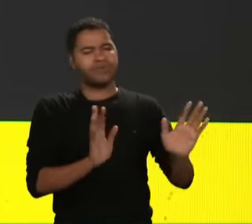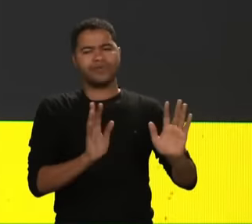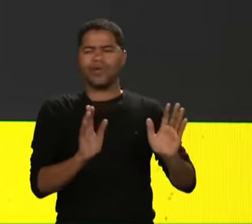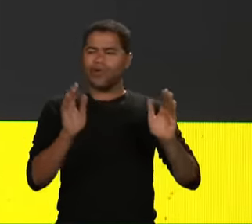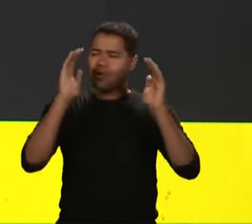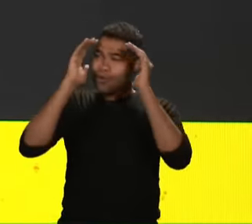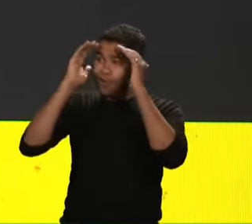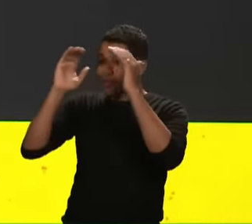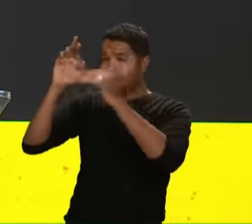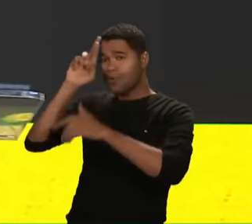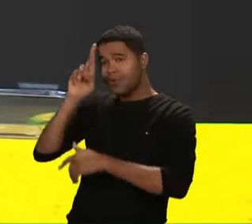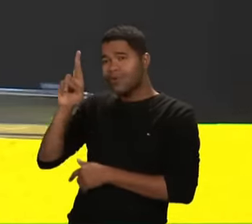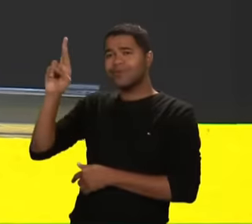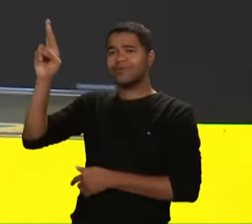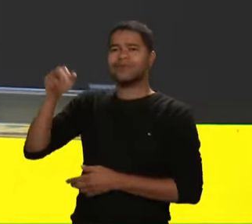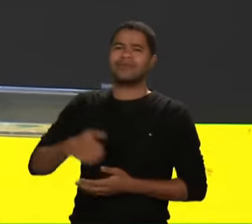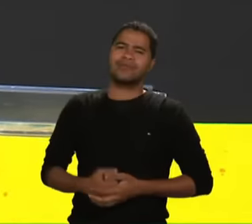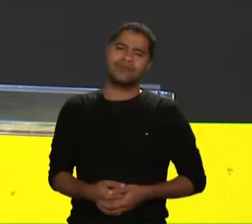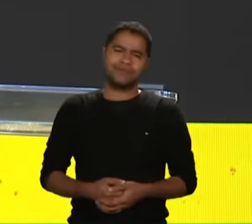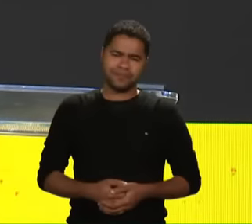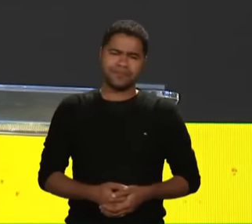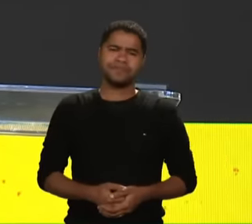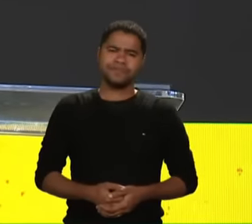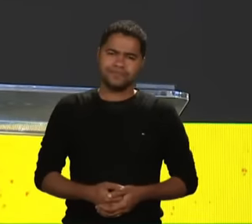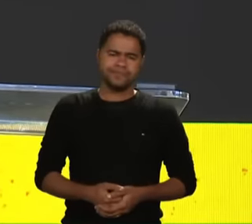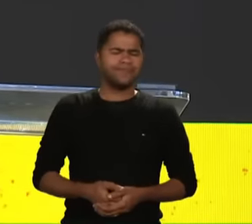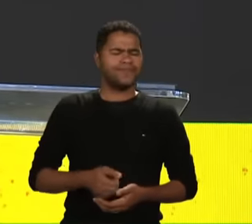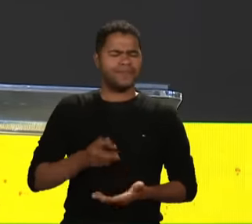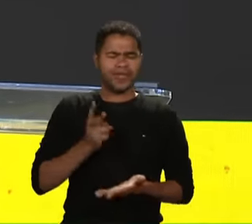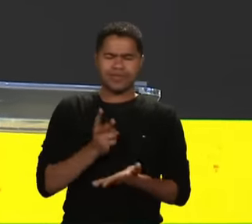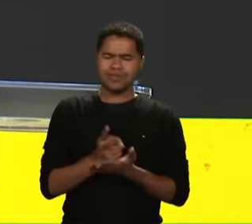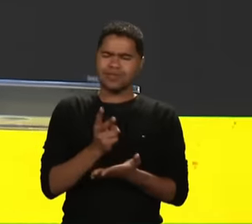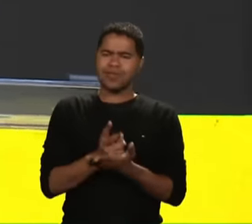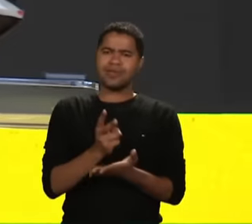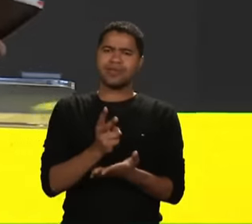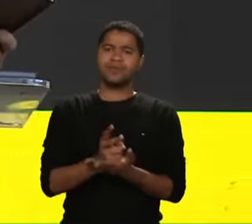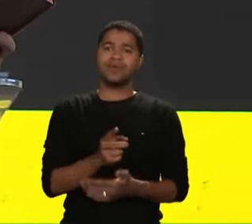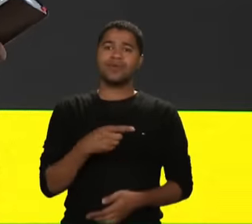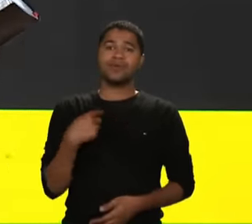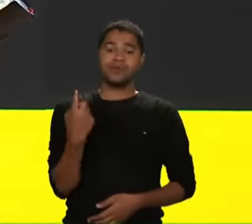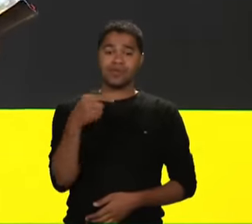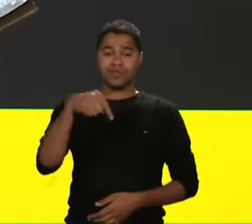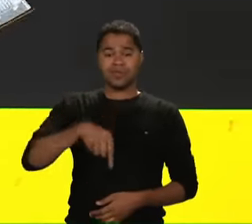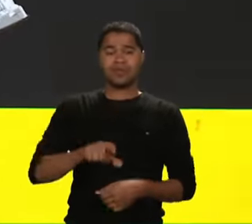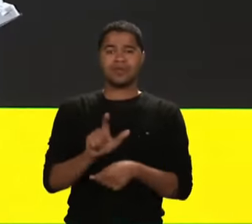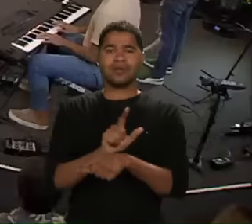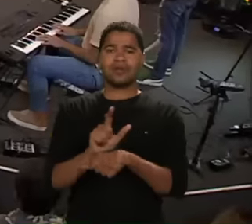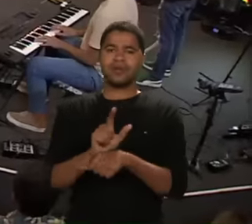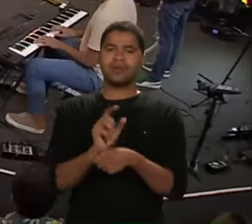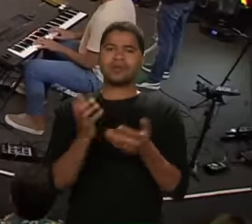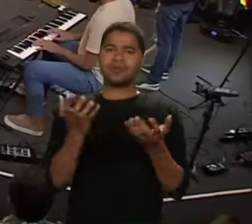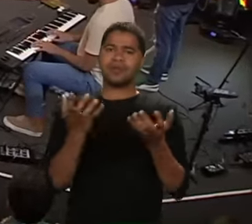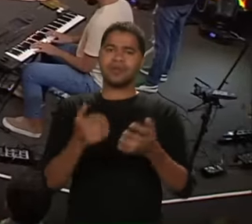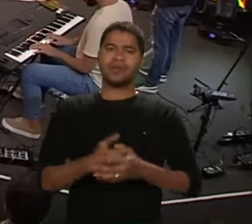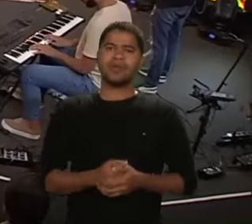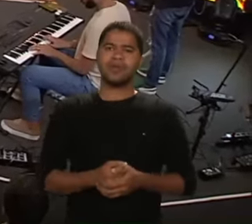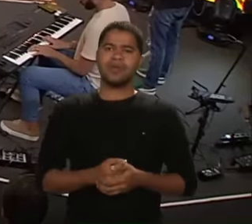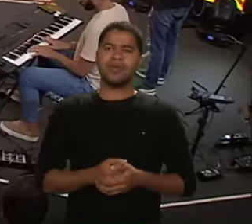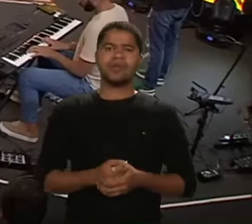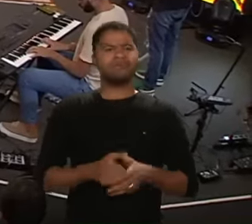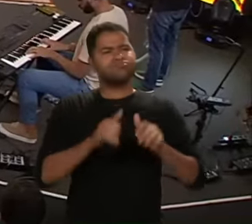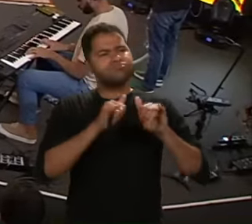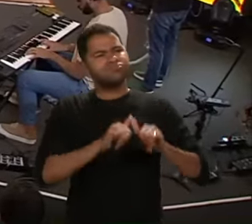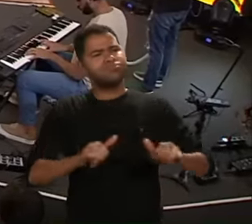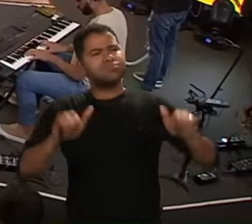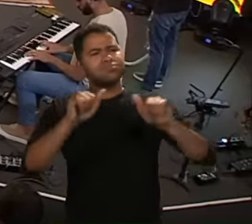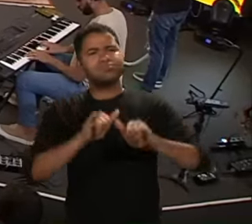Senhor, não é fazendo troca não. Semeie. Nós aqui em Lagoinha queremos chegar aos confins da terra